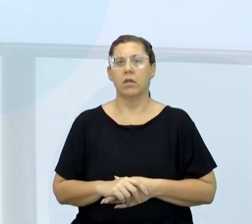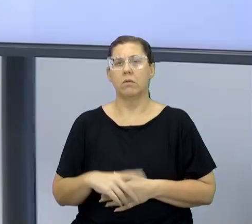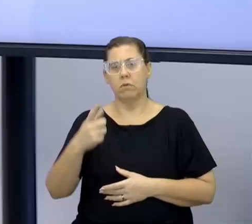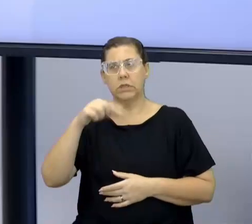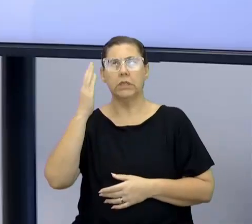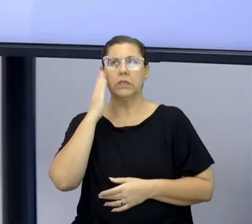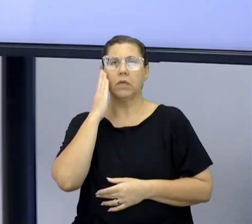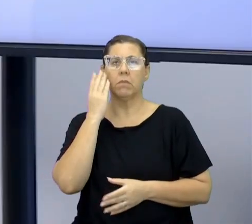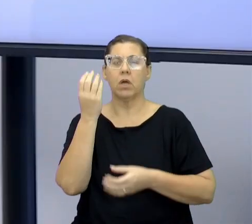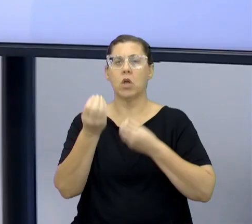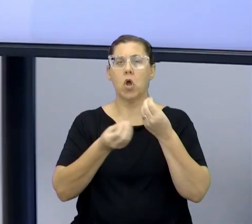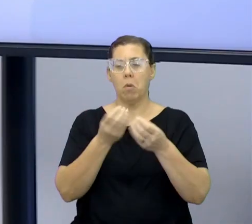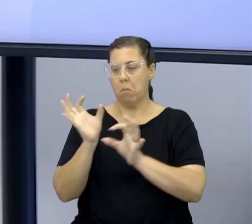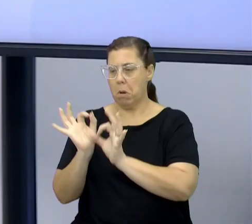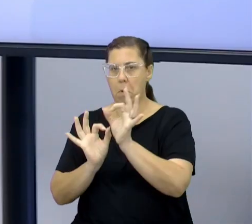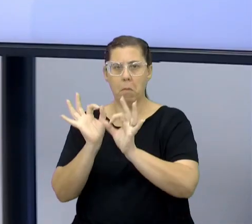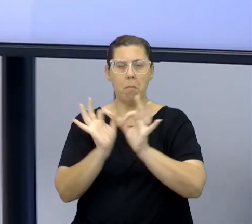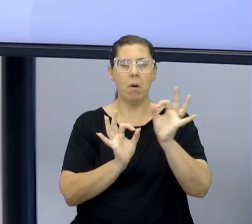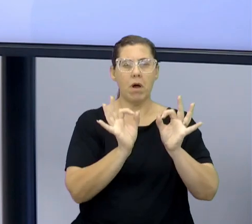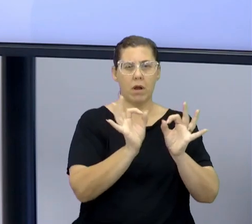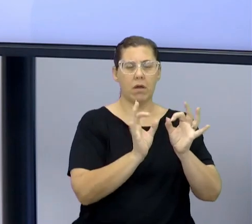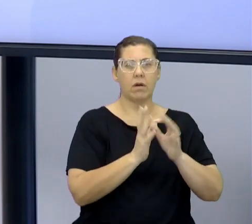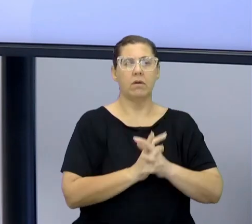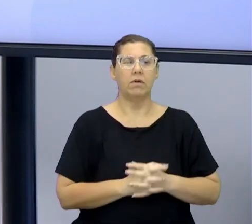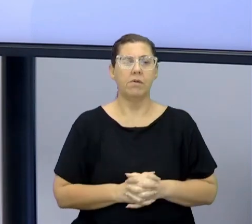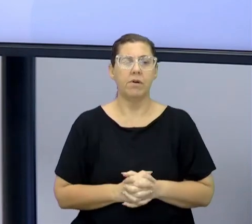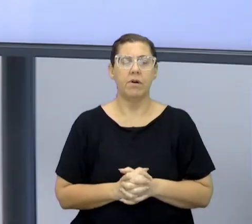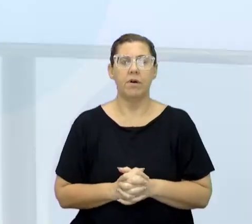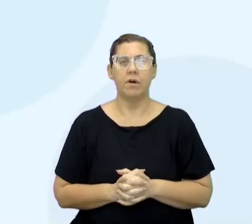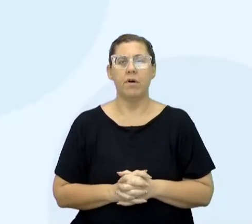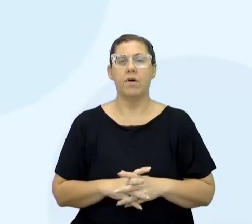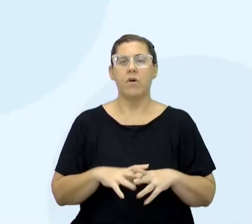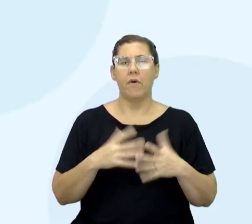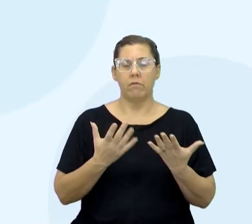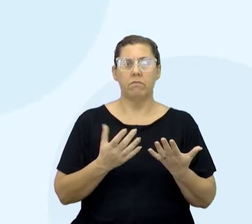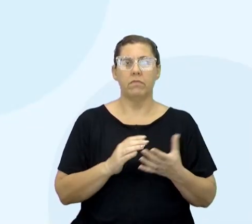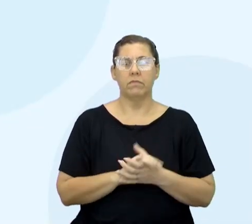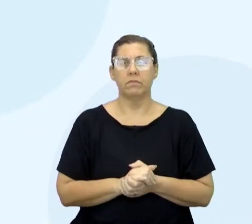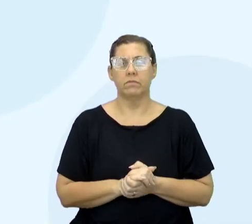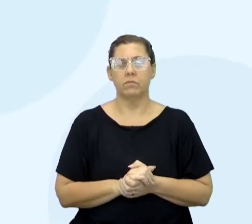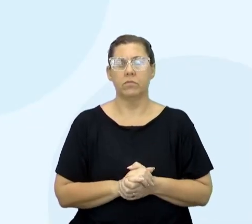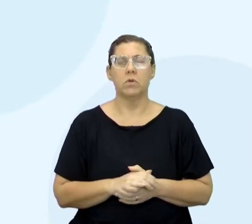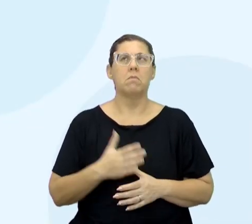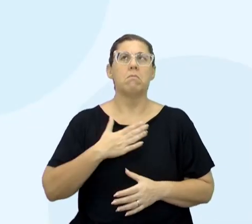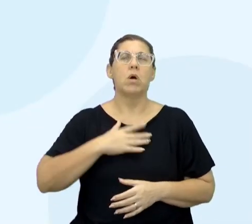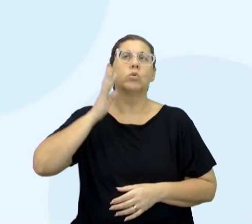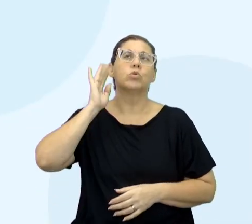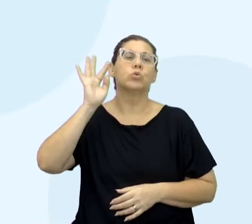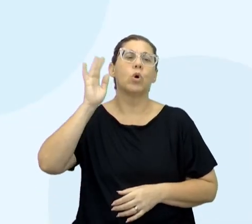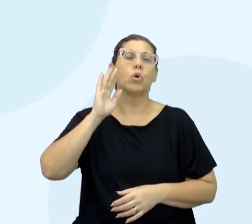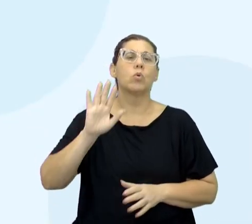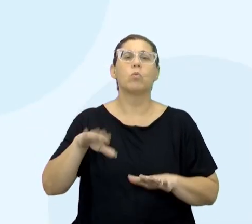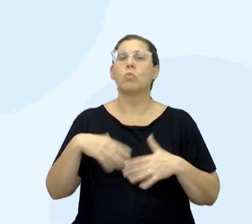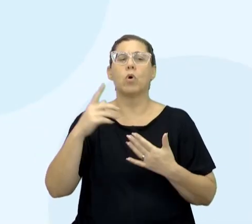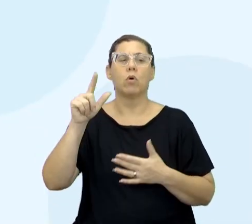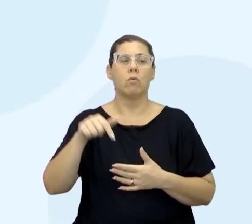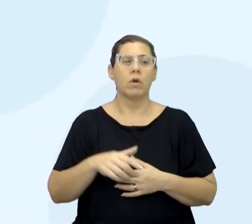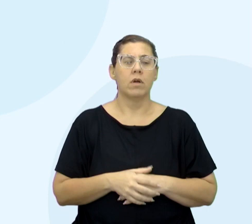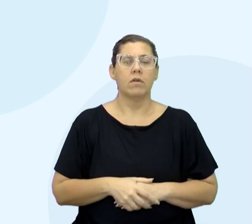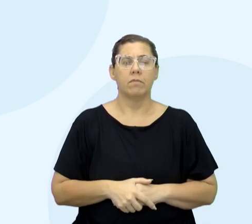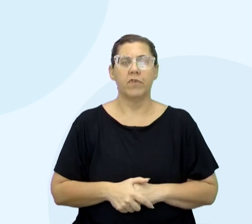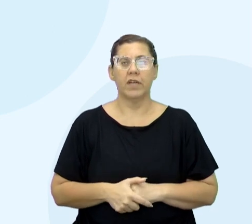terem ideia de como construir o de vocês. Então, assim, a curto prazo, né? Qual o meu sonho? Meu sonho era aprender a